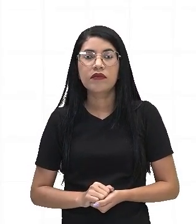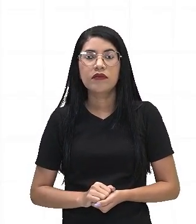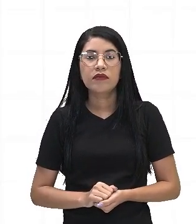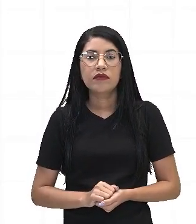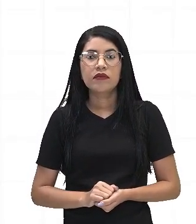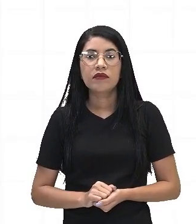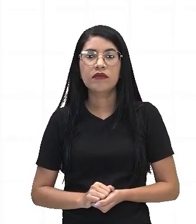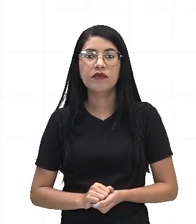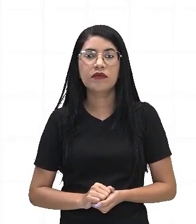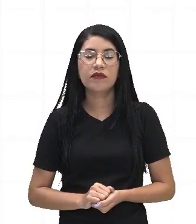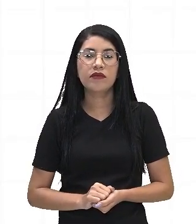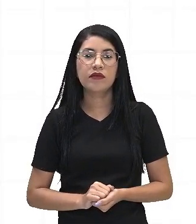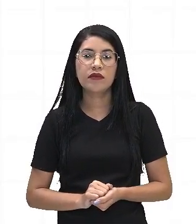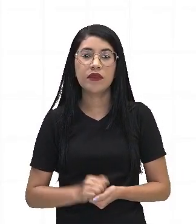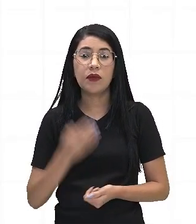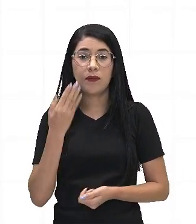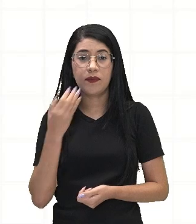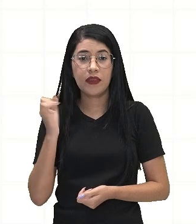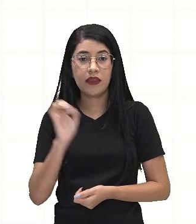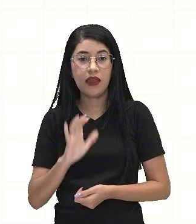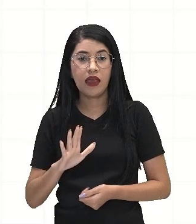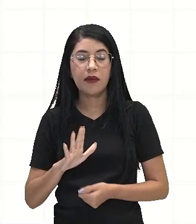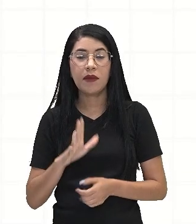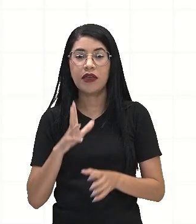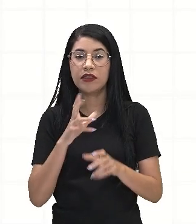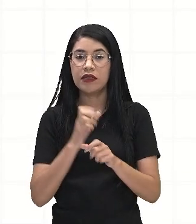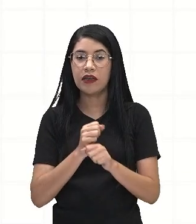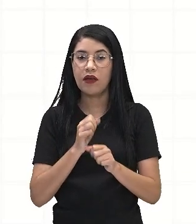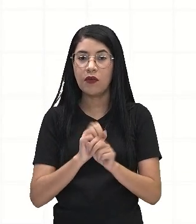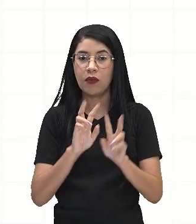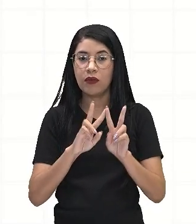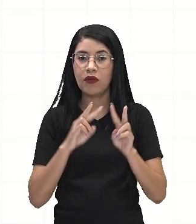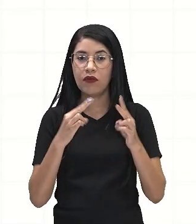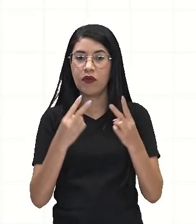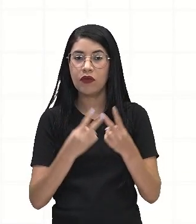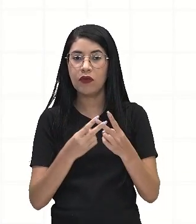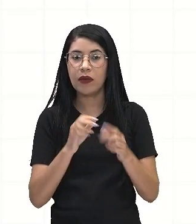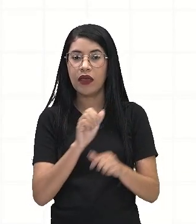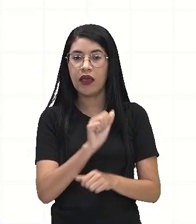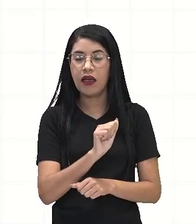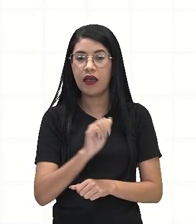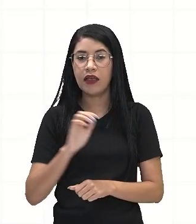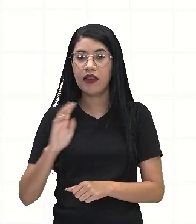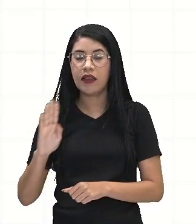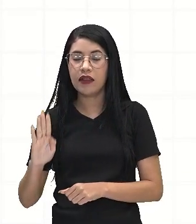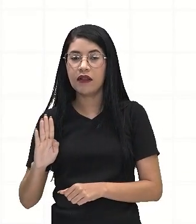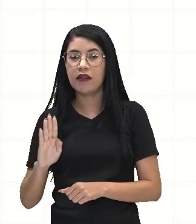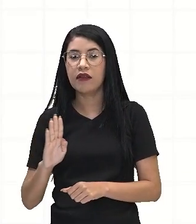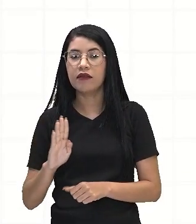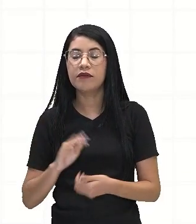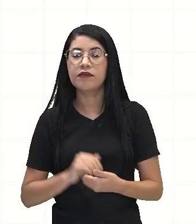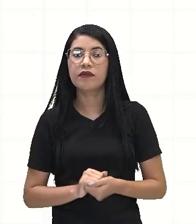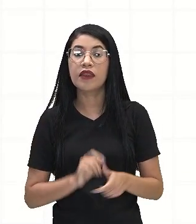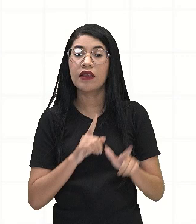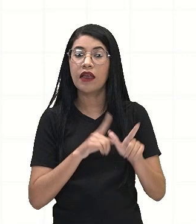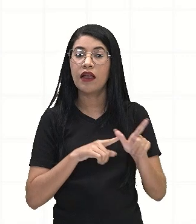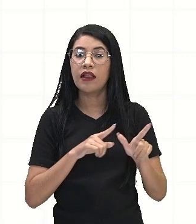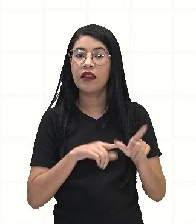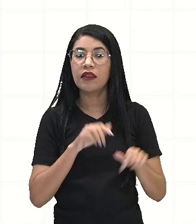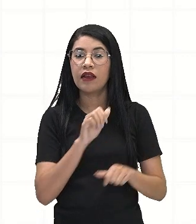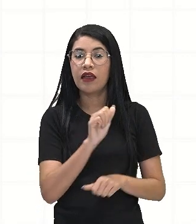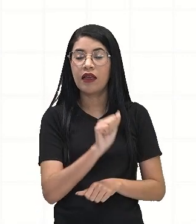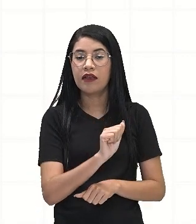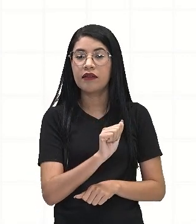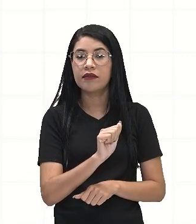Para cada figura a seguir, calcule o volume. Então, eu tenho aqui na letra A e na